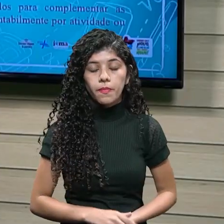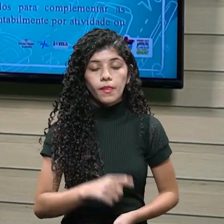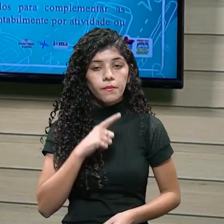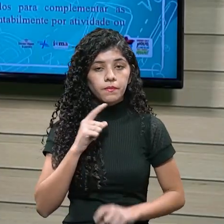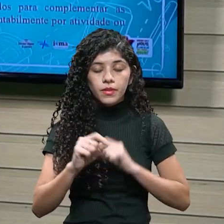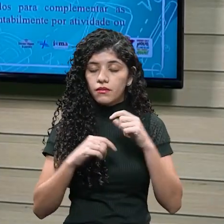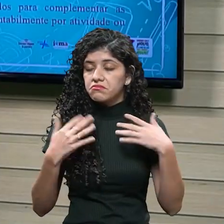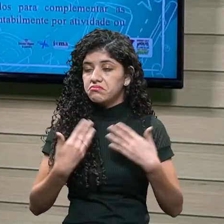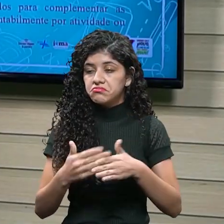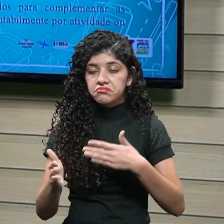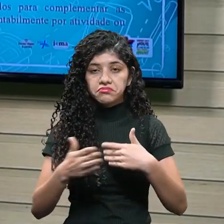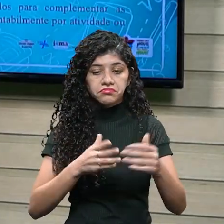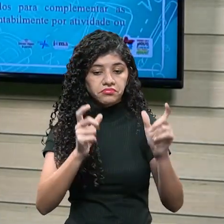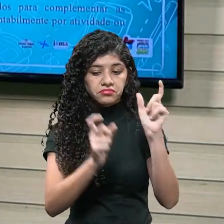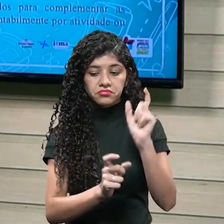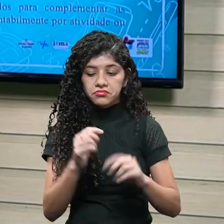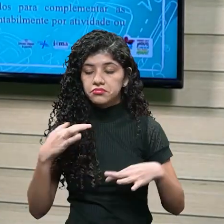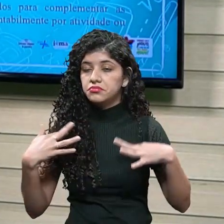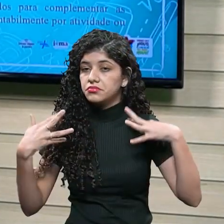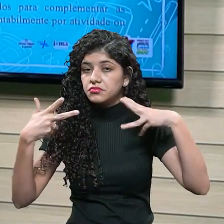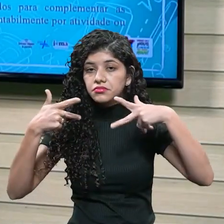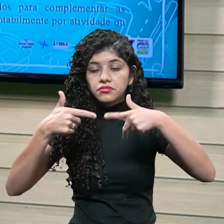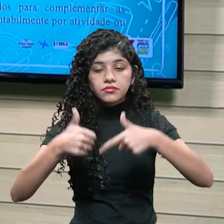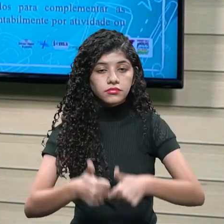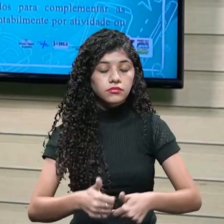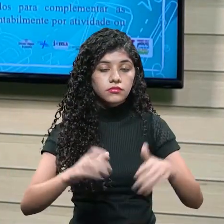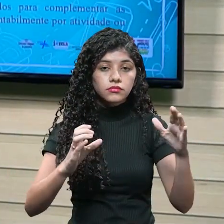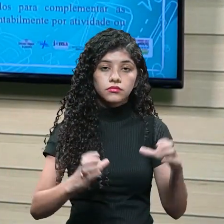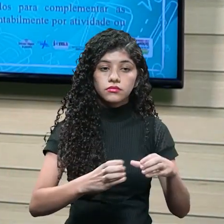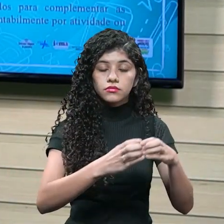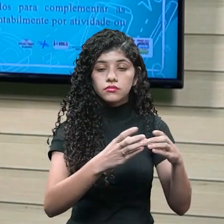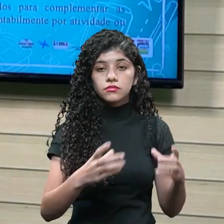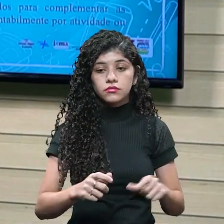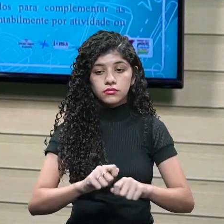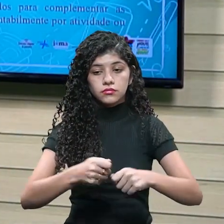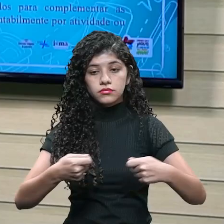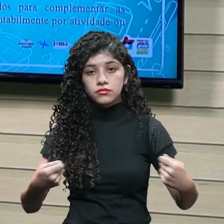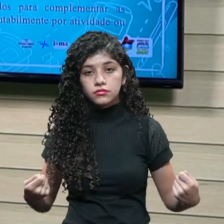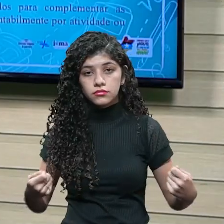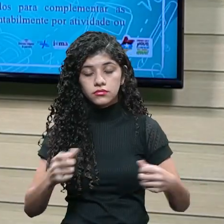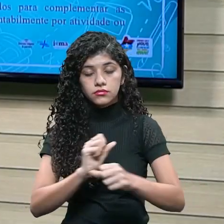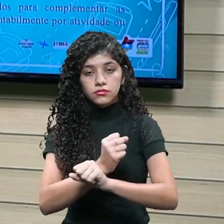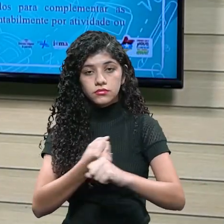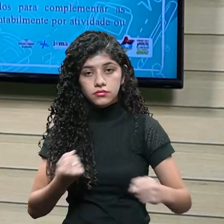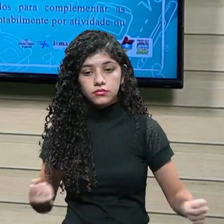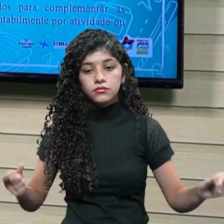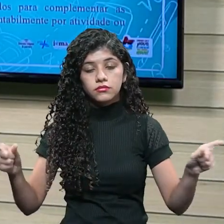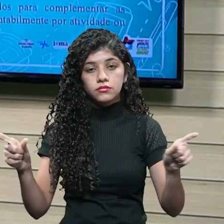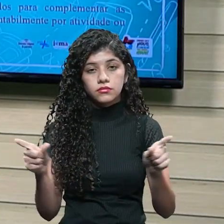ela trata de todo tipo de entidade, Seja ela cooperativa,